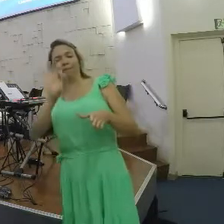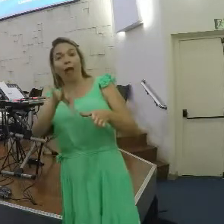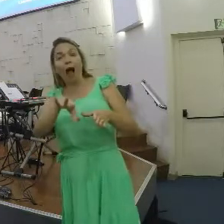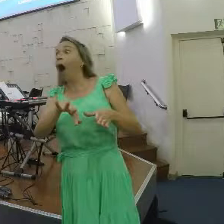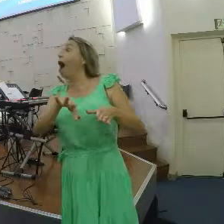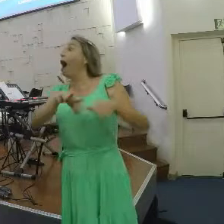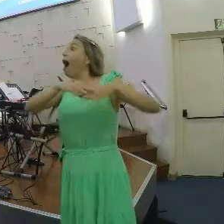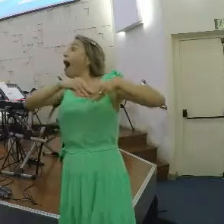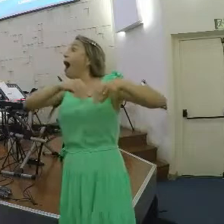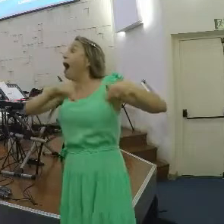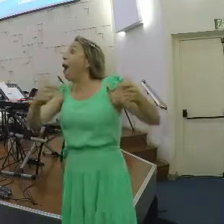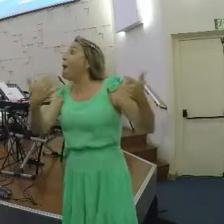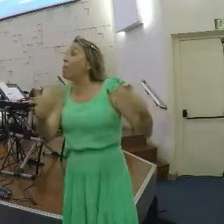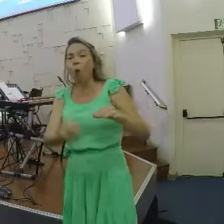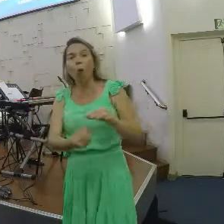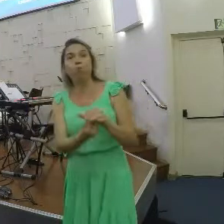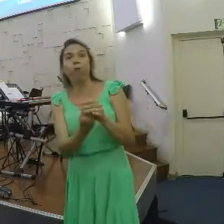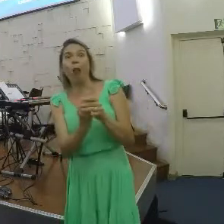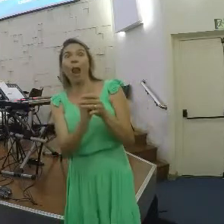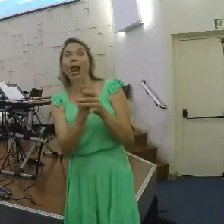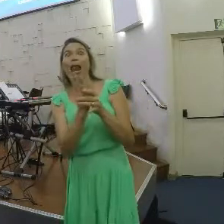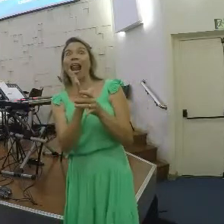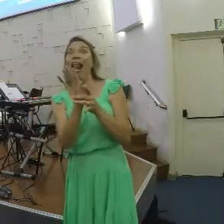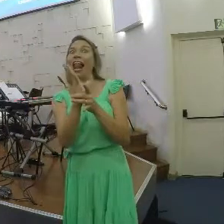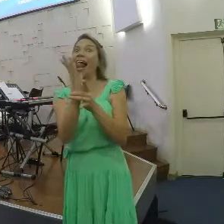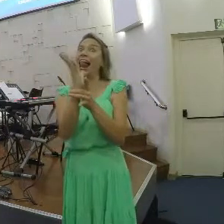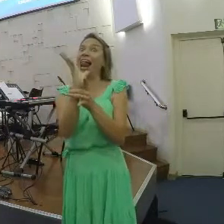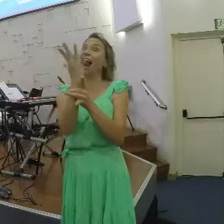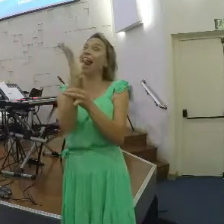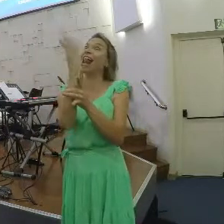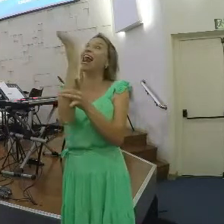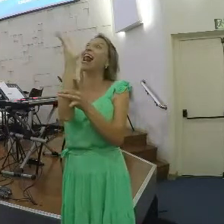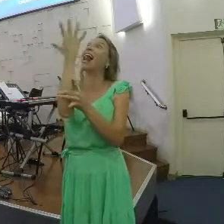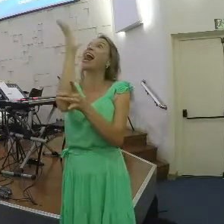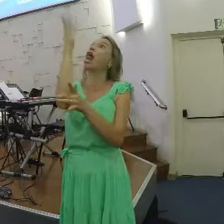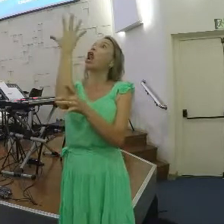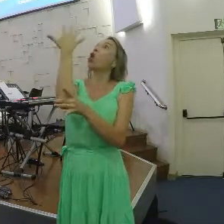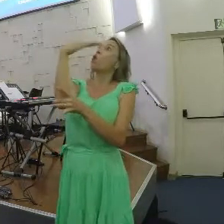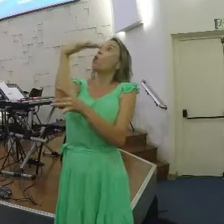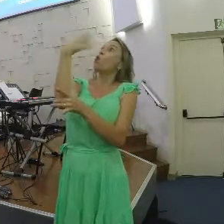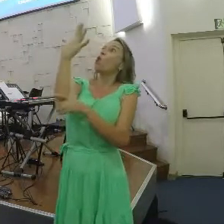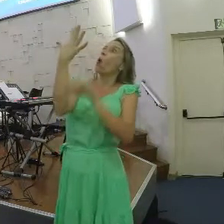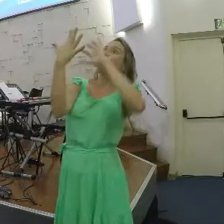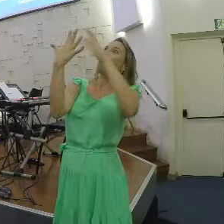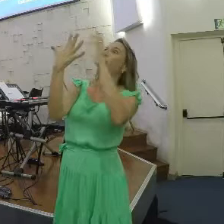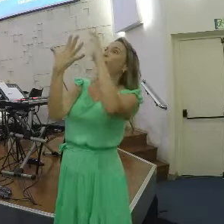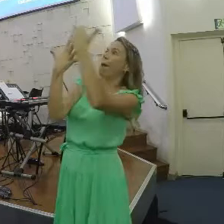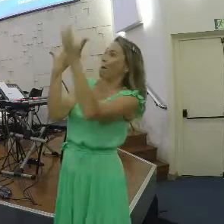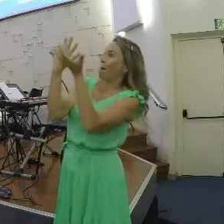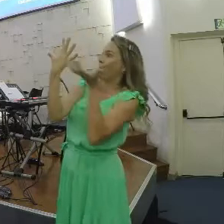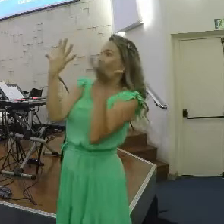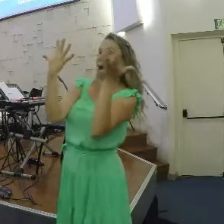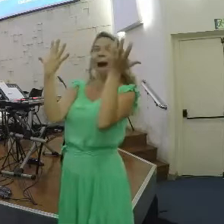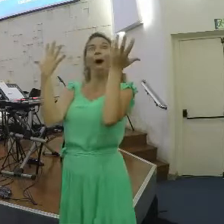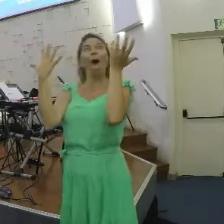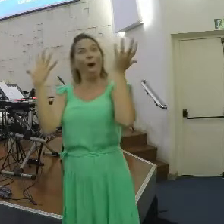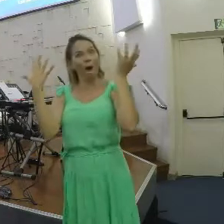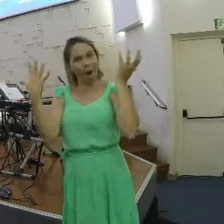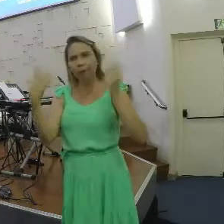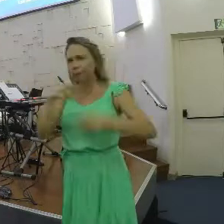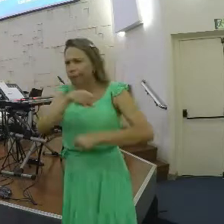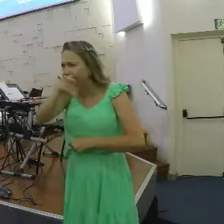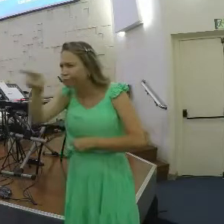terra, cresceu e produziu a 100 por 1. Dizendo isto, clamou: quem tem ouvidos para